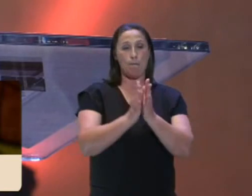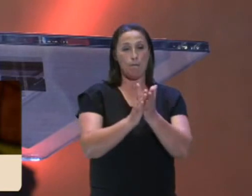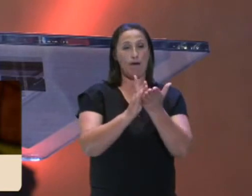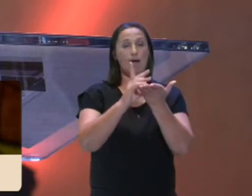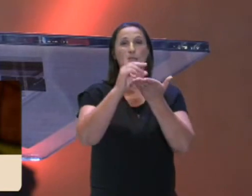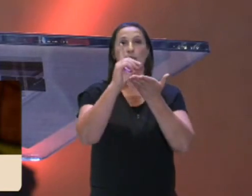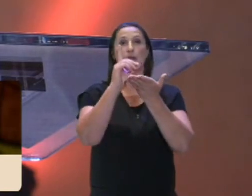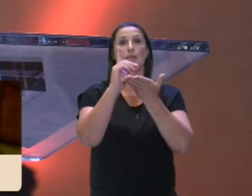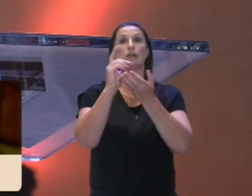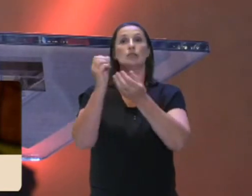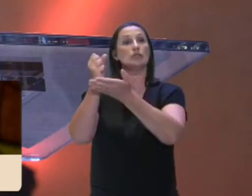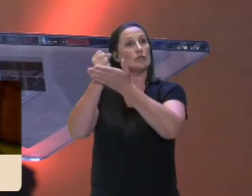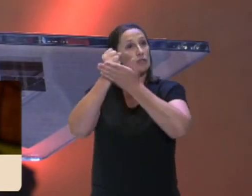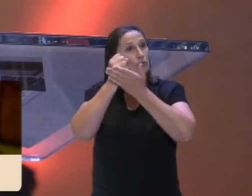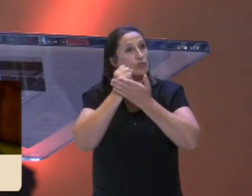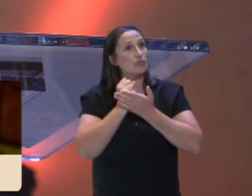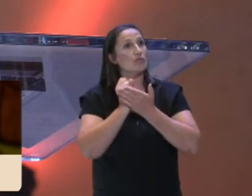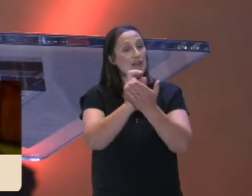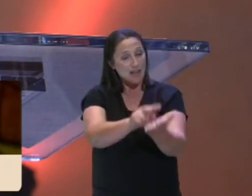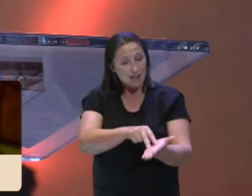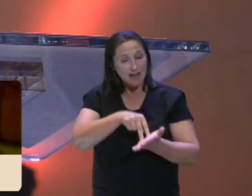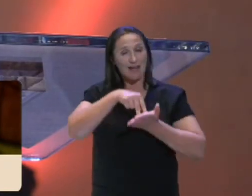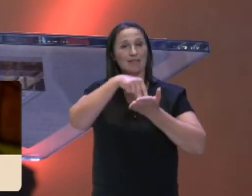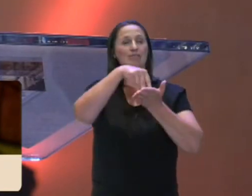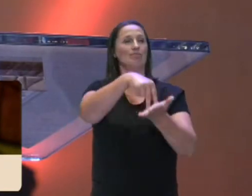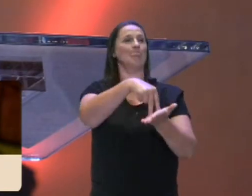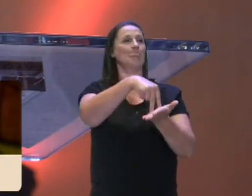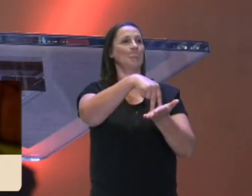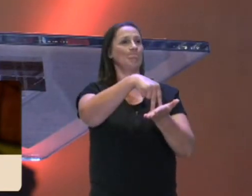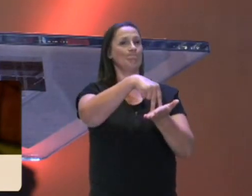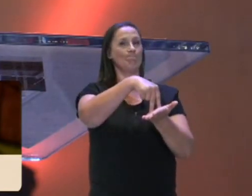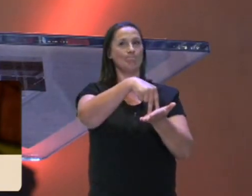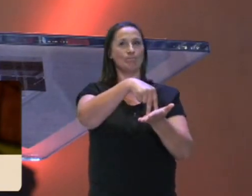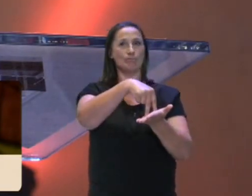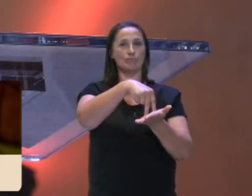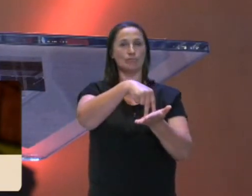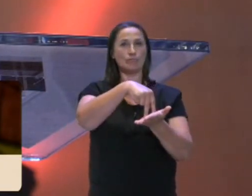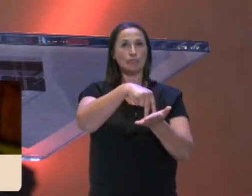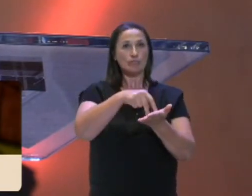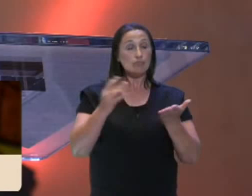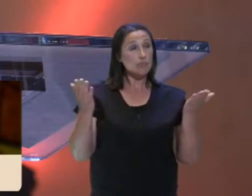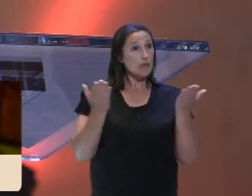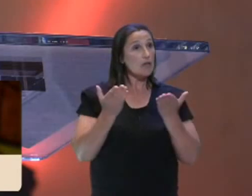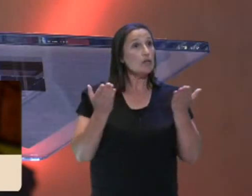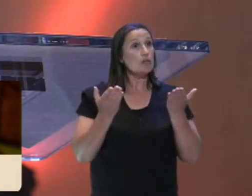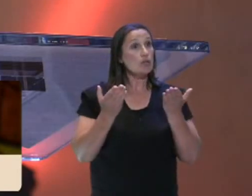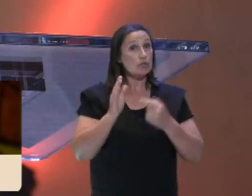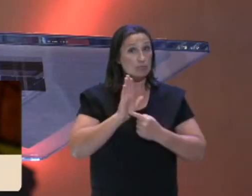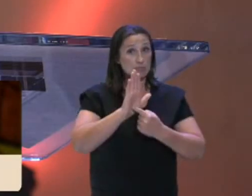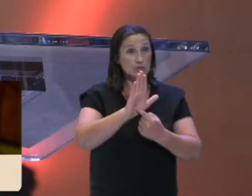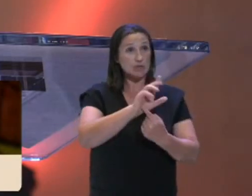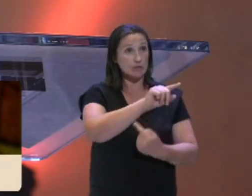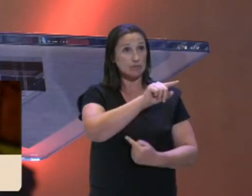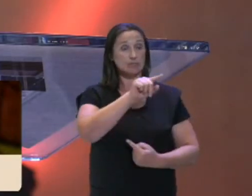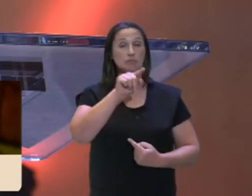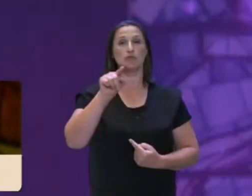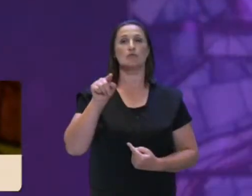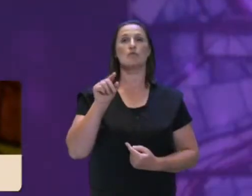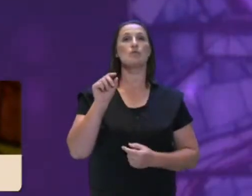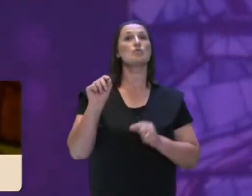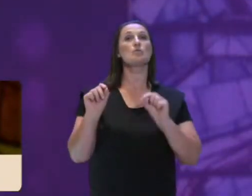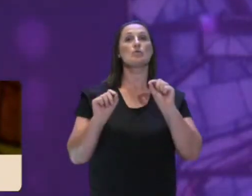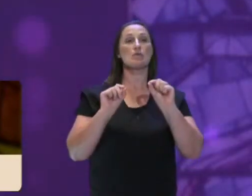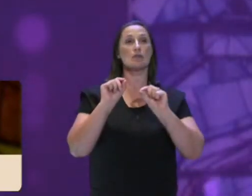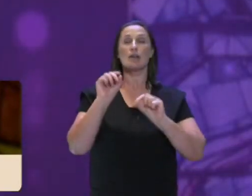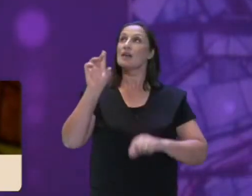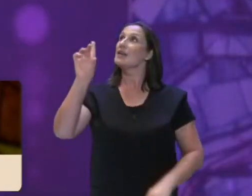nos levantarmos dessas cinzas. E o recurso que eu quero apresentar agora é o recurso de Deus